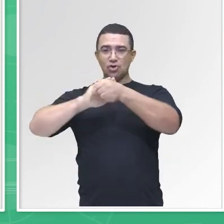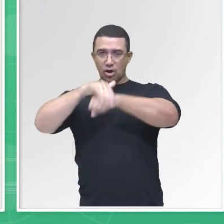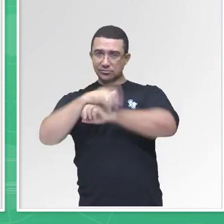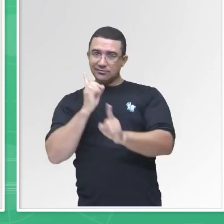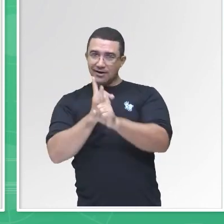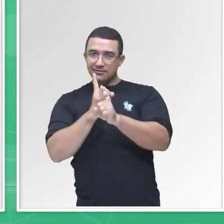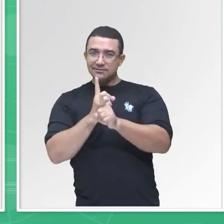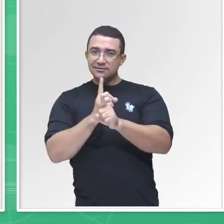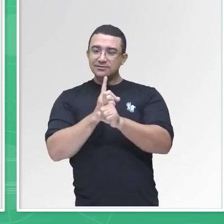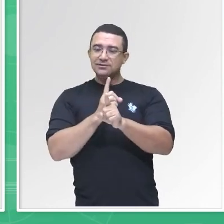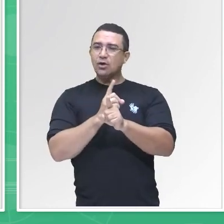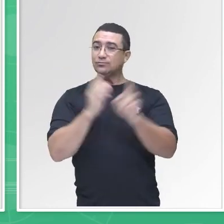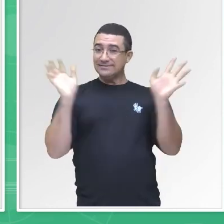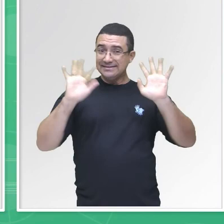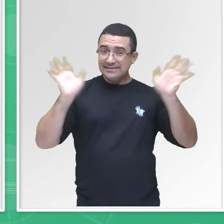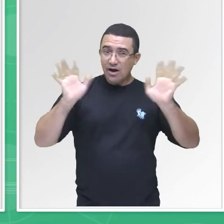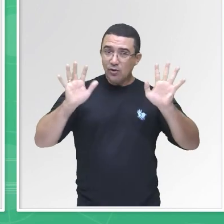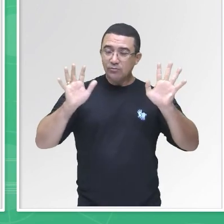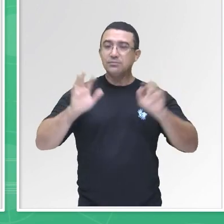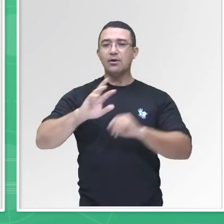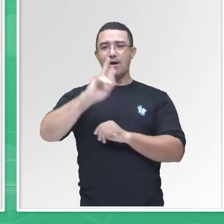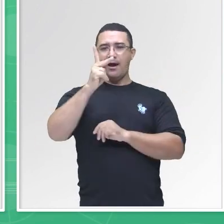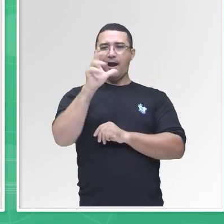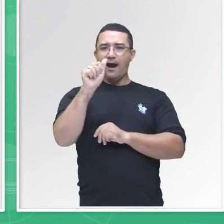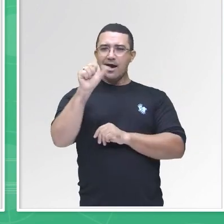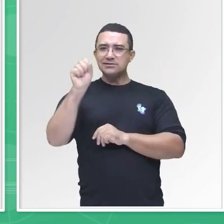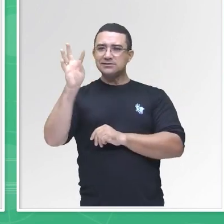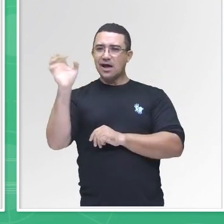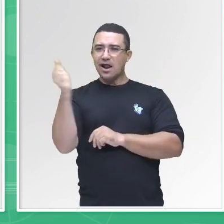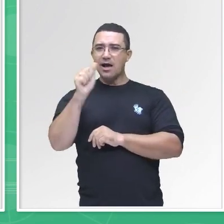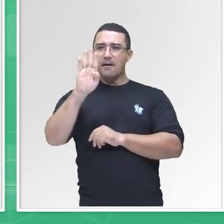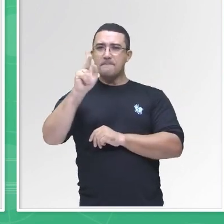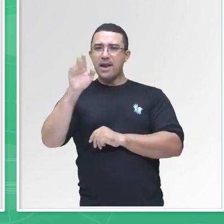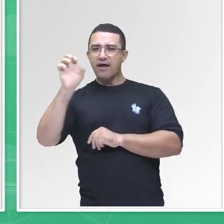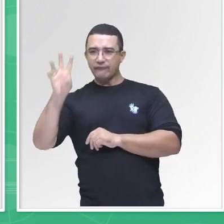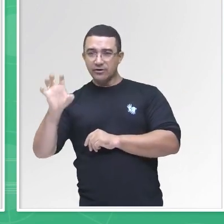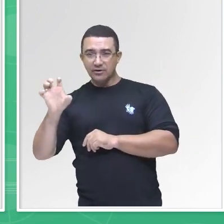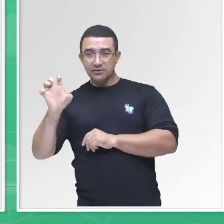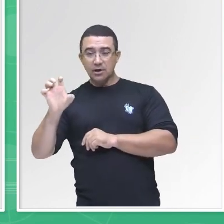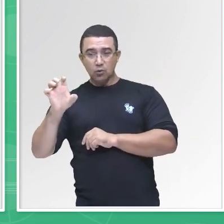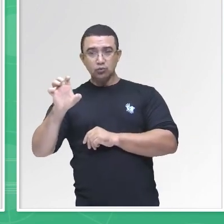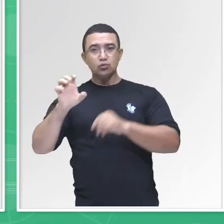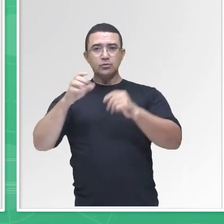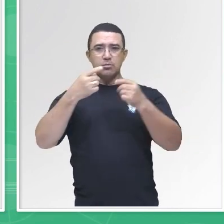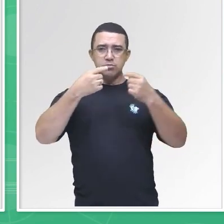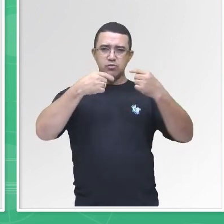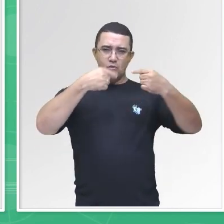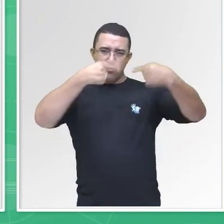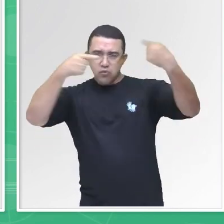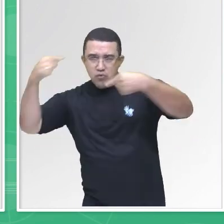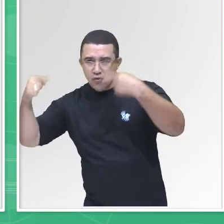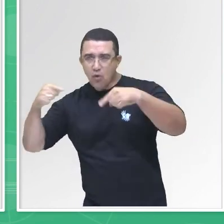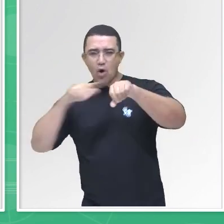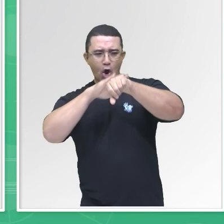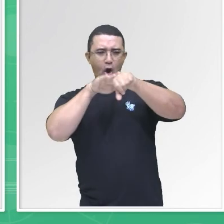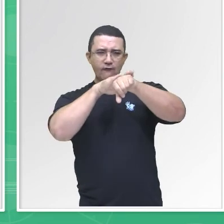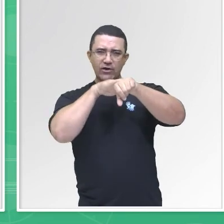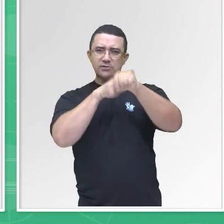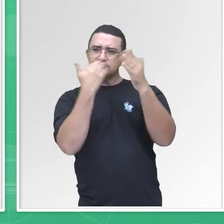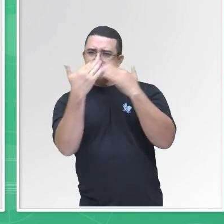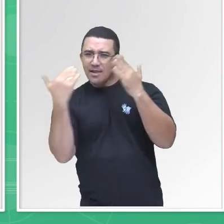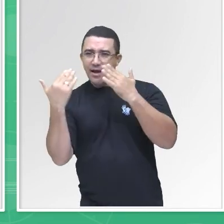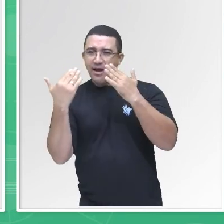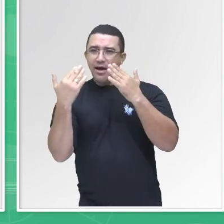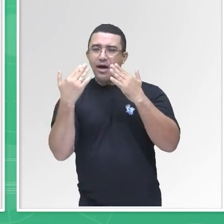tchau. Aí a Mercedes, hasta breve. Então, nesse diálogo todo, nessa charla, nós vamos fazer uso disso aqui. Isso aqui é o